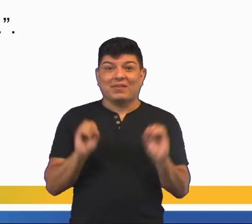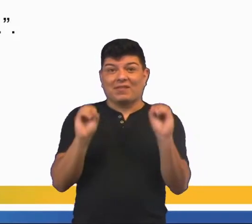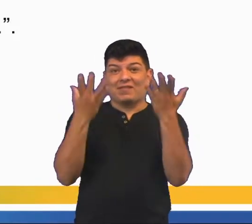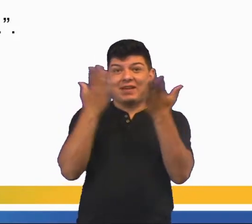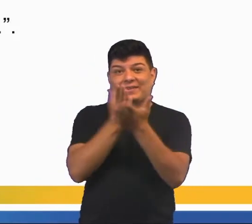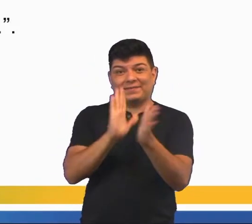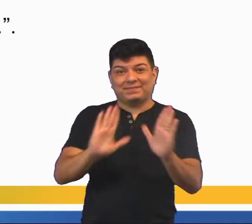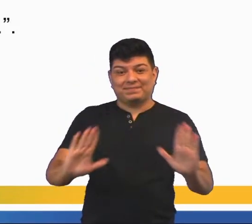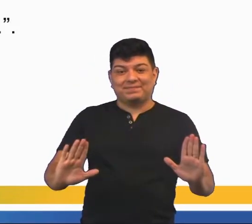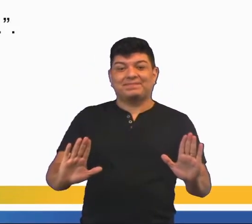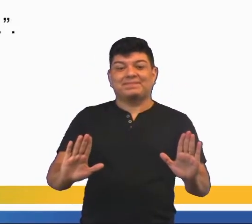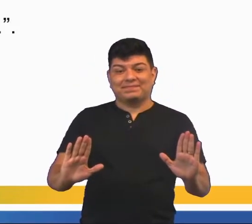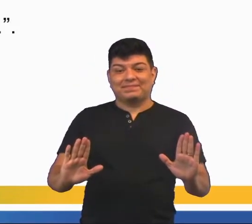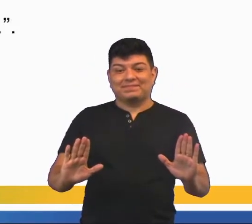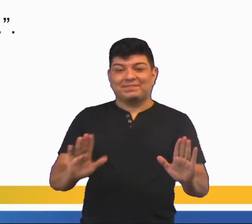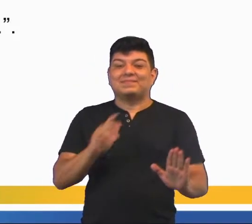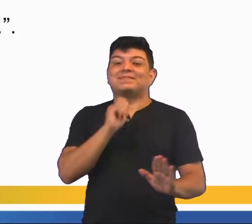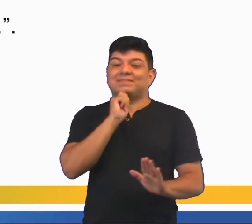espetáculo terminava,